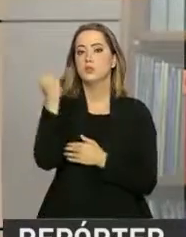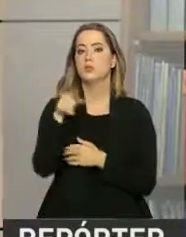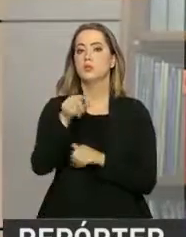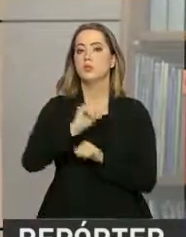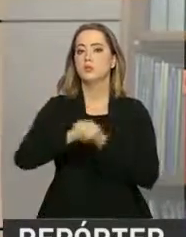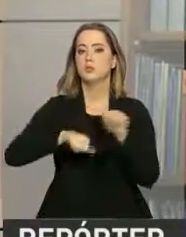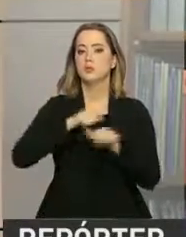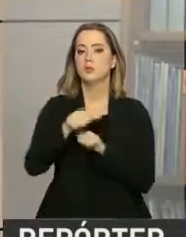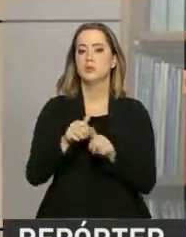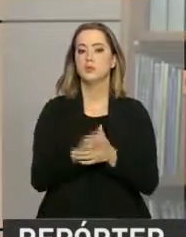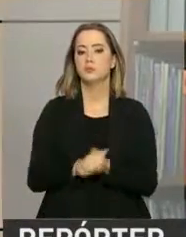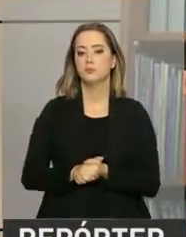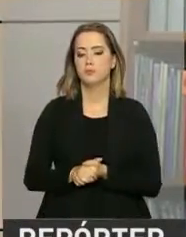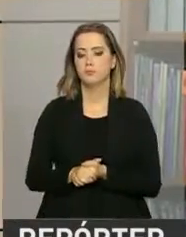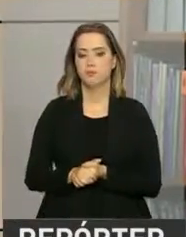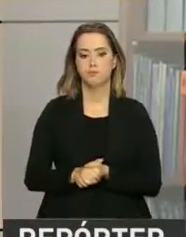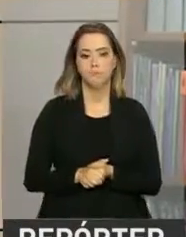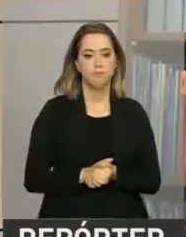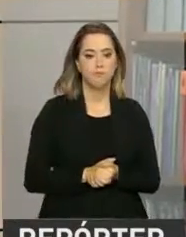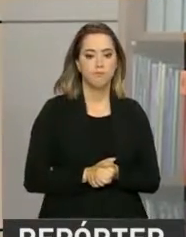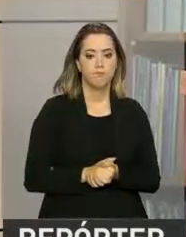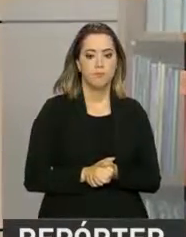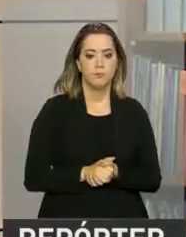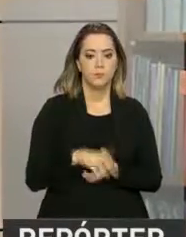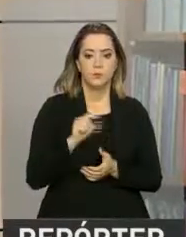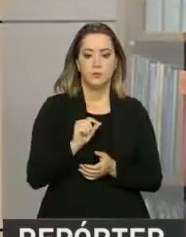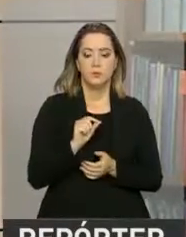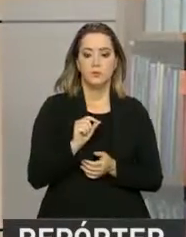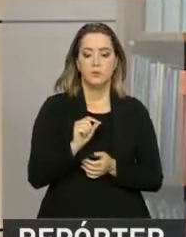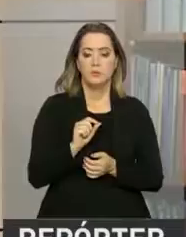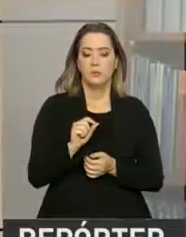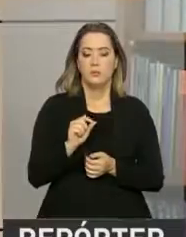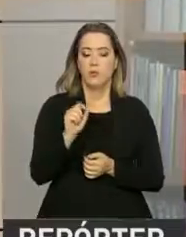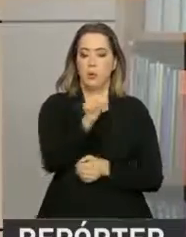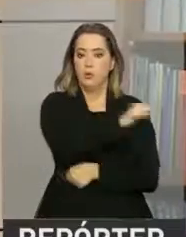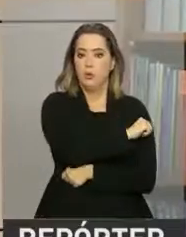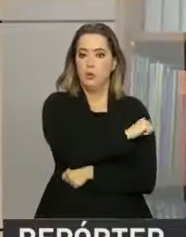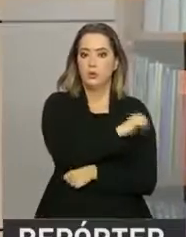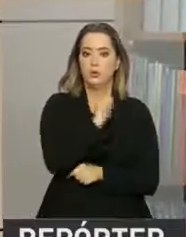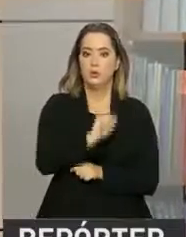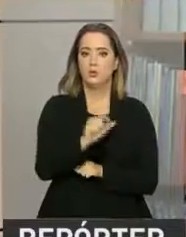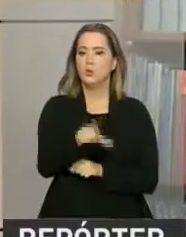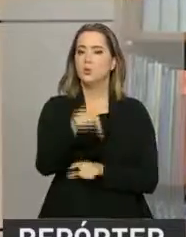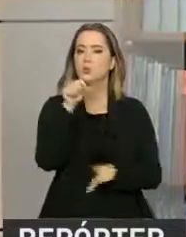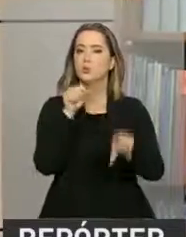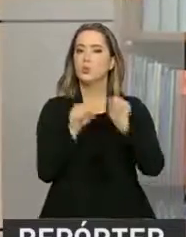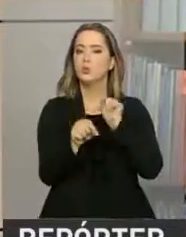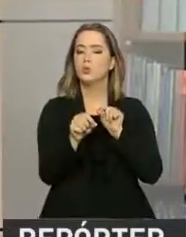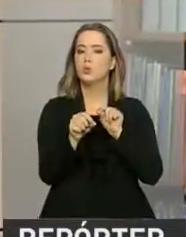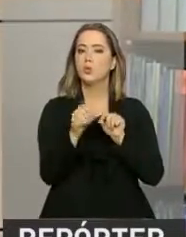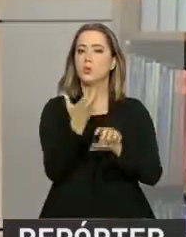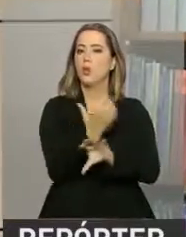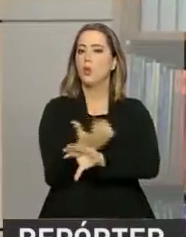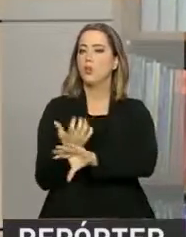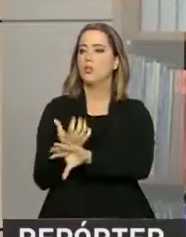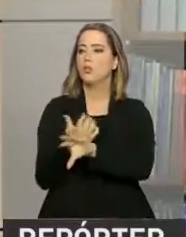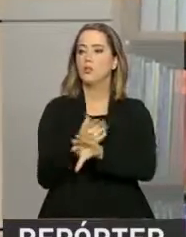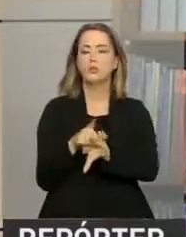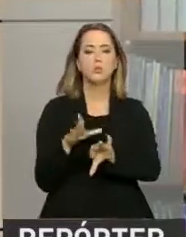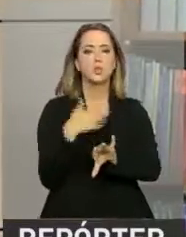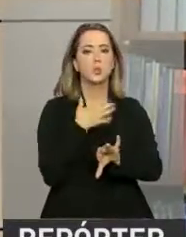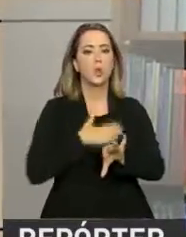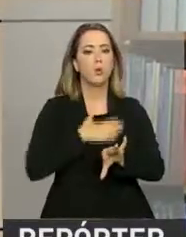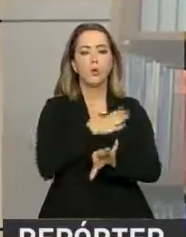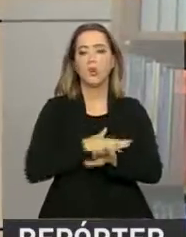É fundamental, né? O aluno, ele tem condições de escolher itinerários mais próximos daquilo que ele deseja, daquilo que ele tem